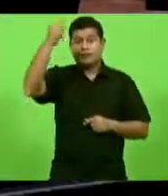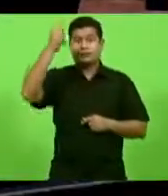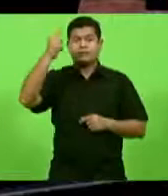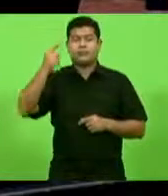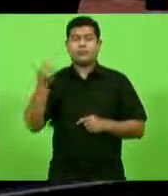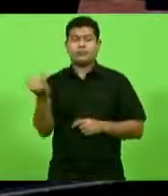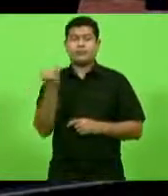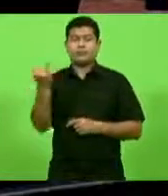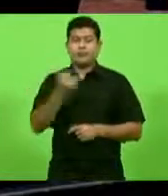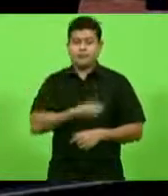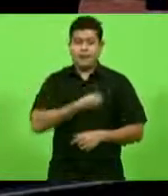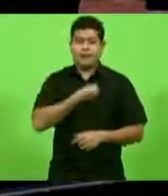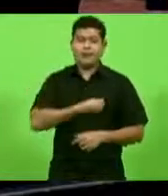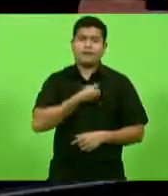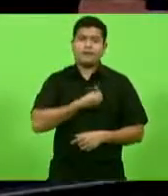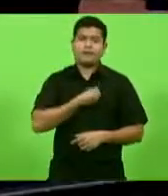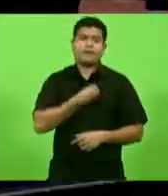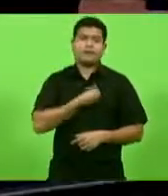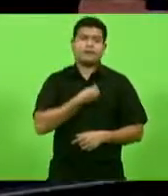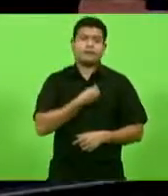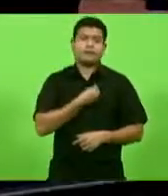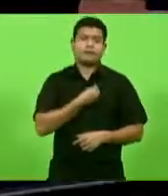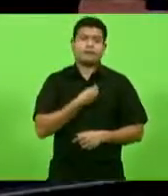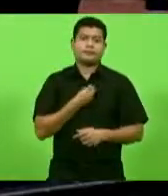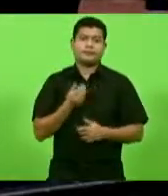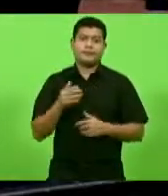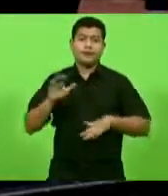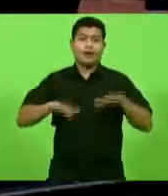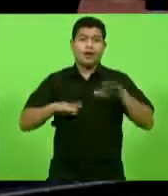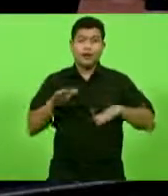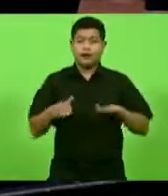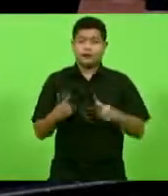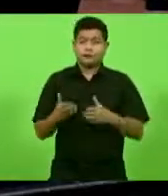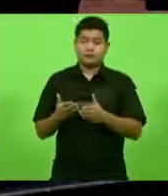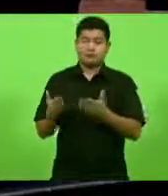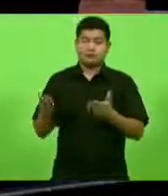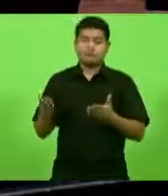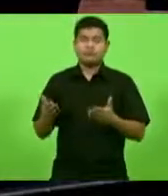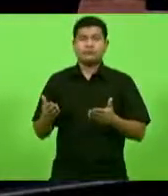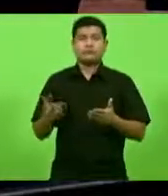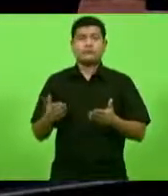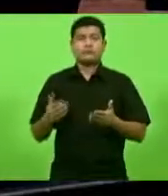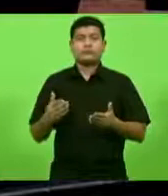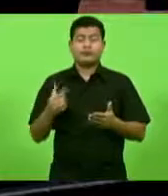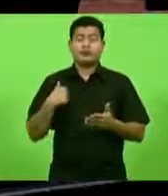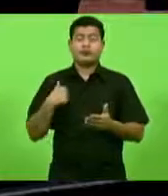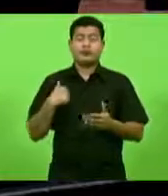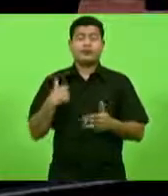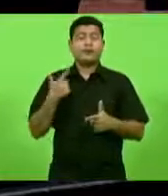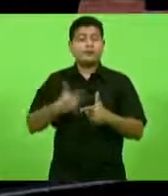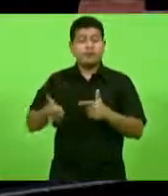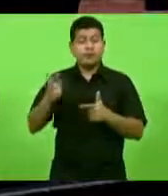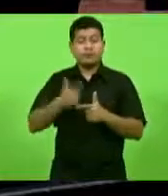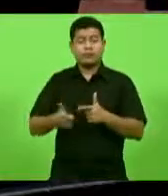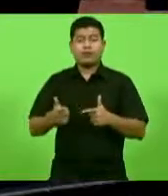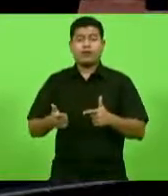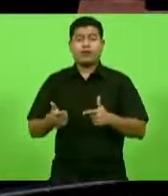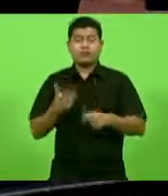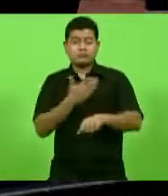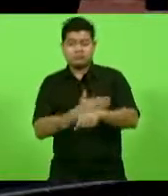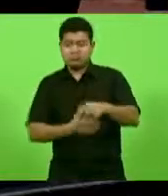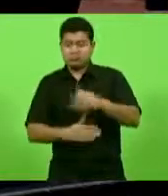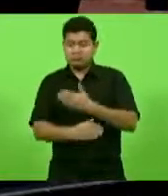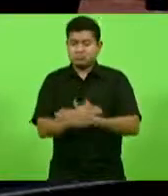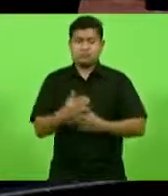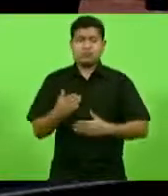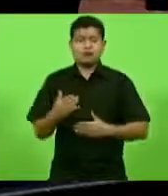vidas. Aquelas que muitas vezes ficam com sequelas, outras que não, que